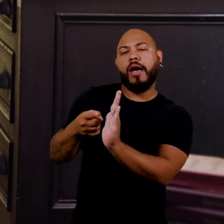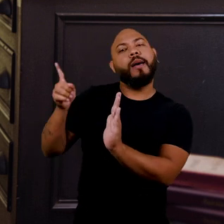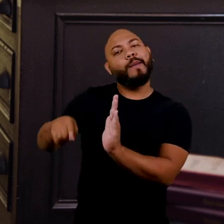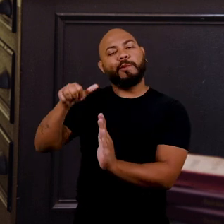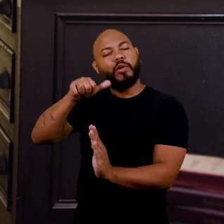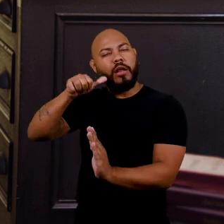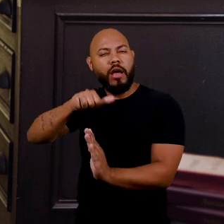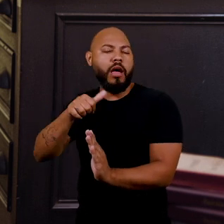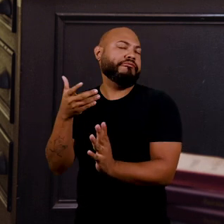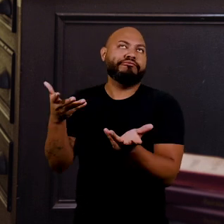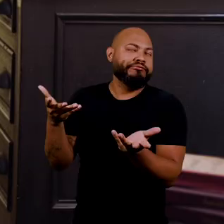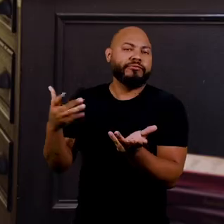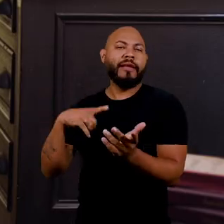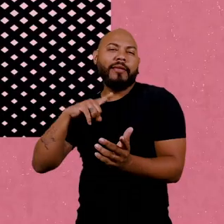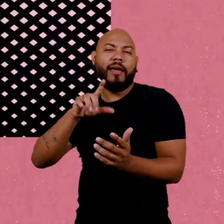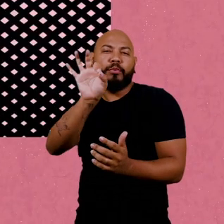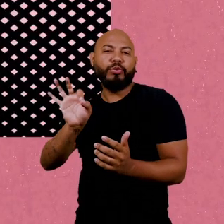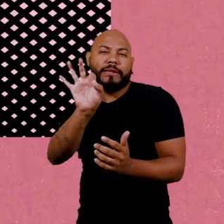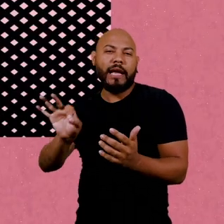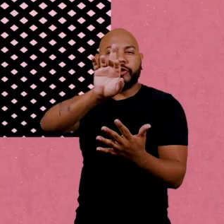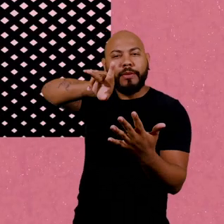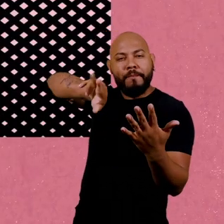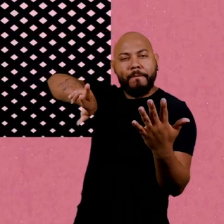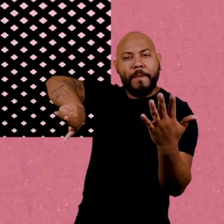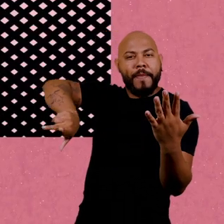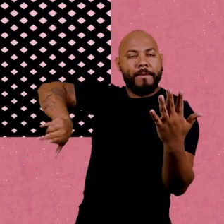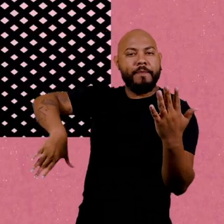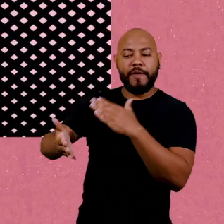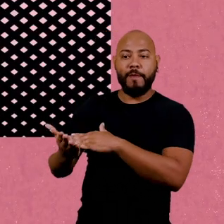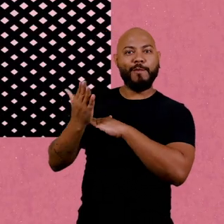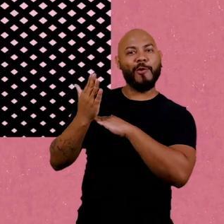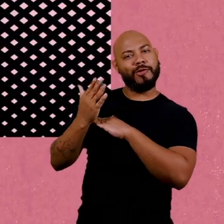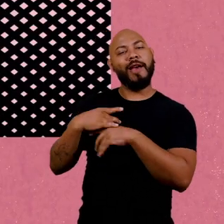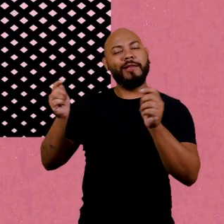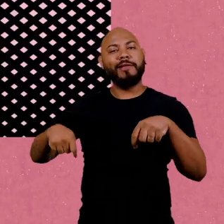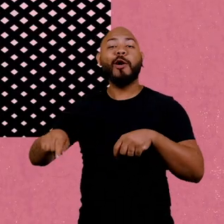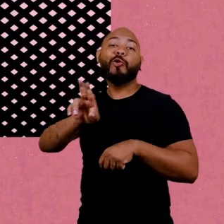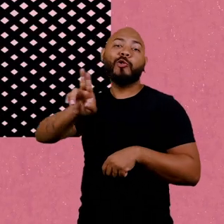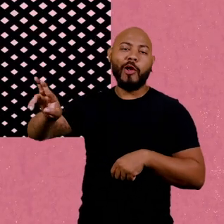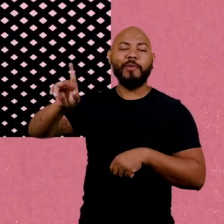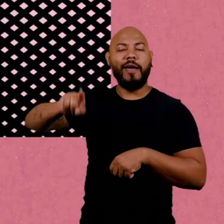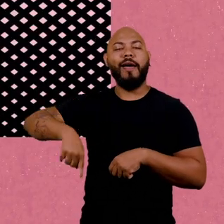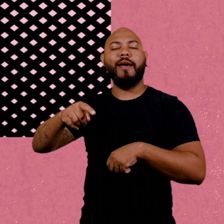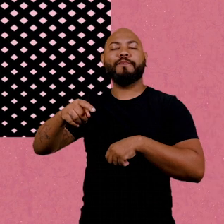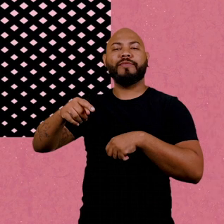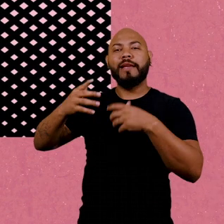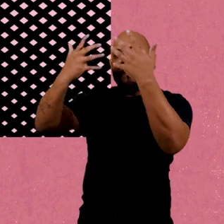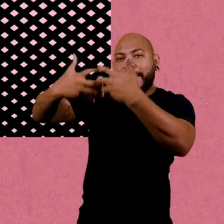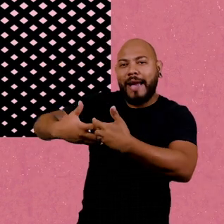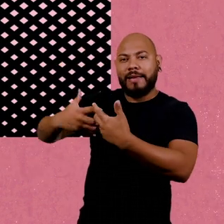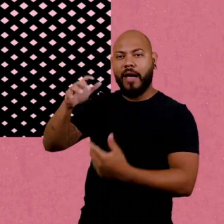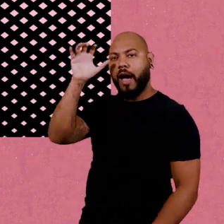tiveram origem do tumor, etc. Entendeu? Então ele vai me contar. A gente chama de aprendizado de máquina, né? A gente